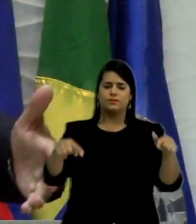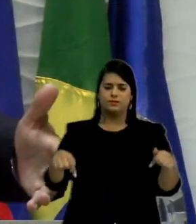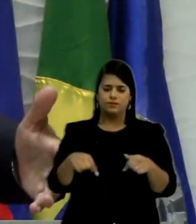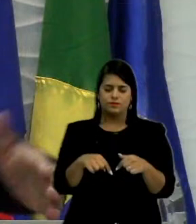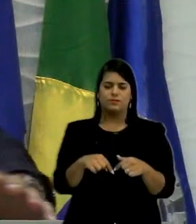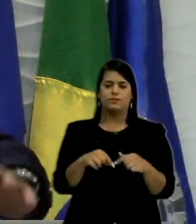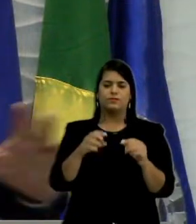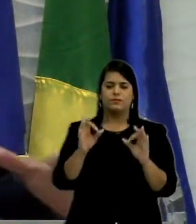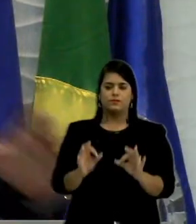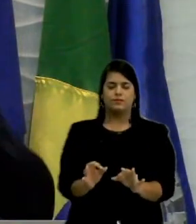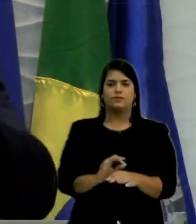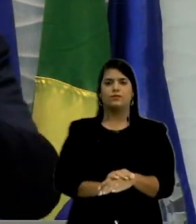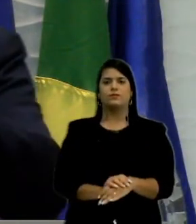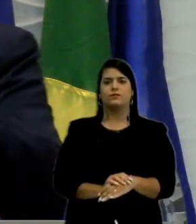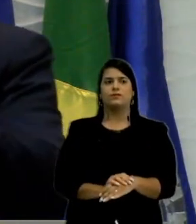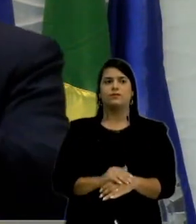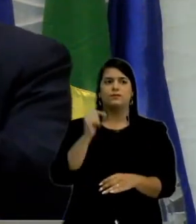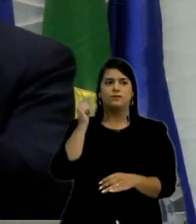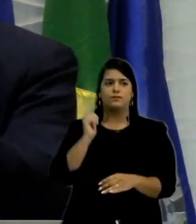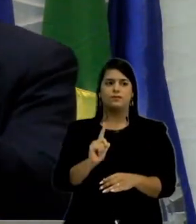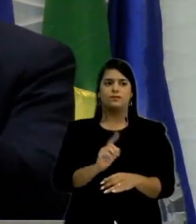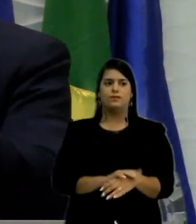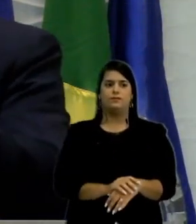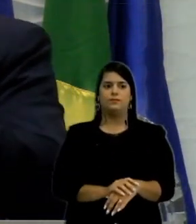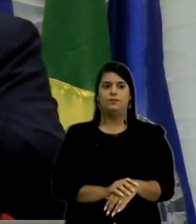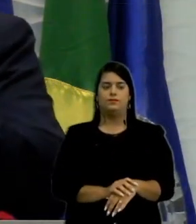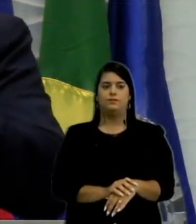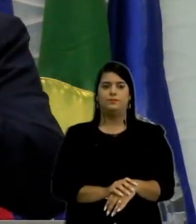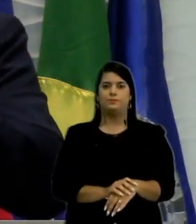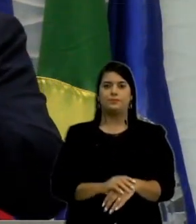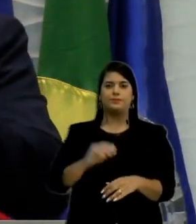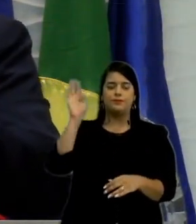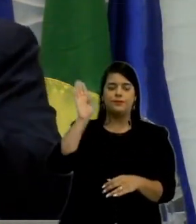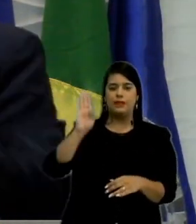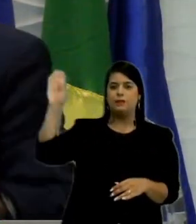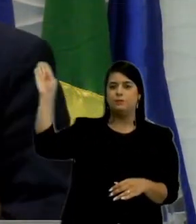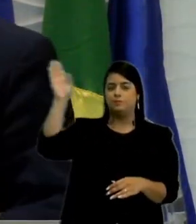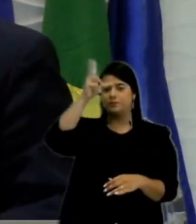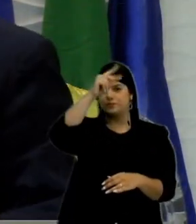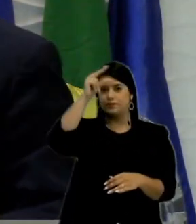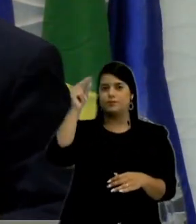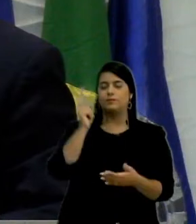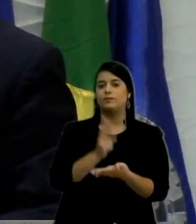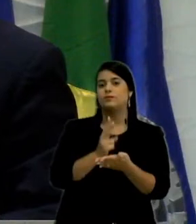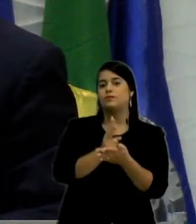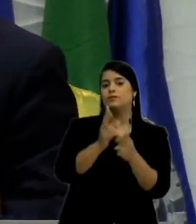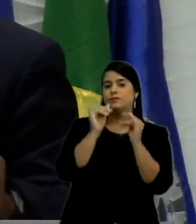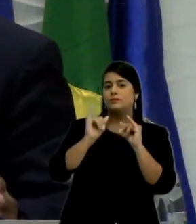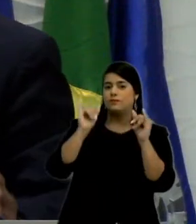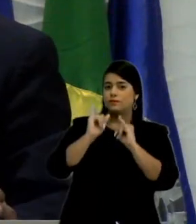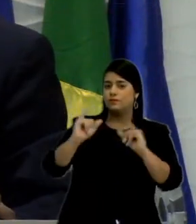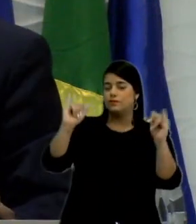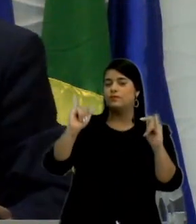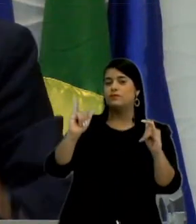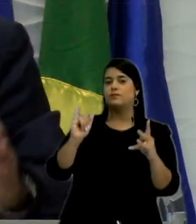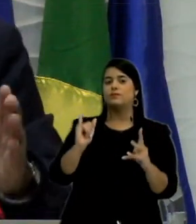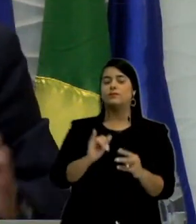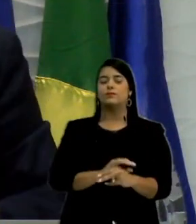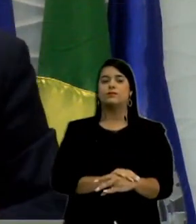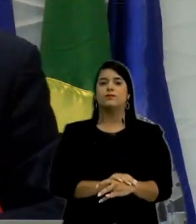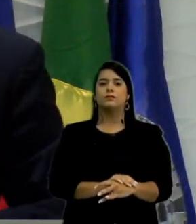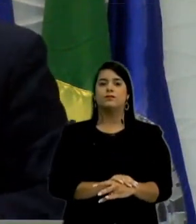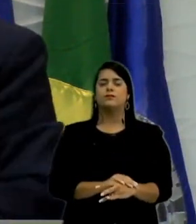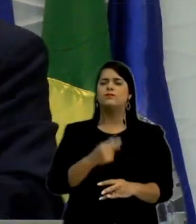né, para conseguir. E ele, quando foi candidato a prefeito, ele sempre dizia, olha, se eu